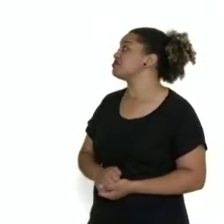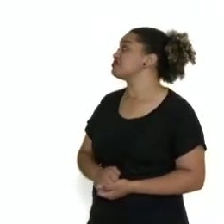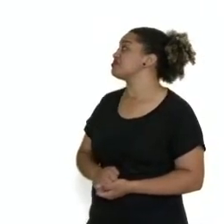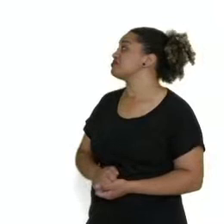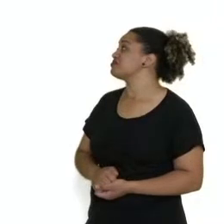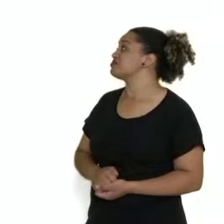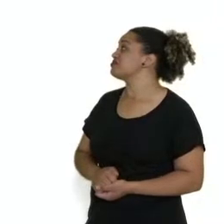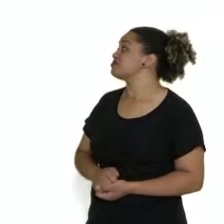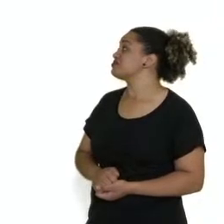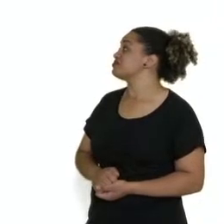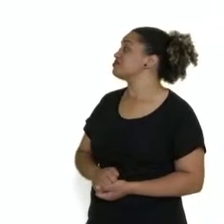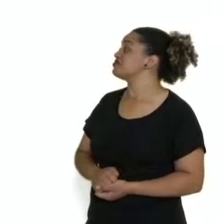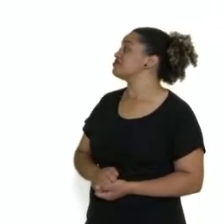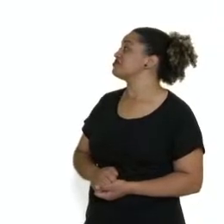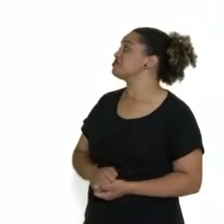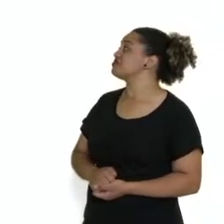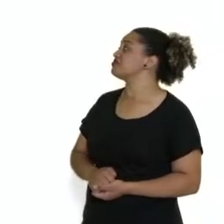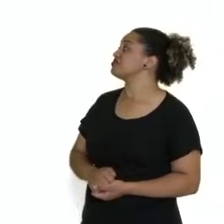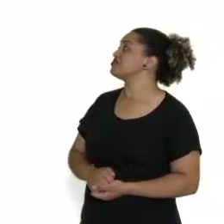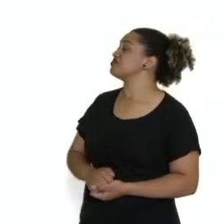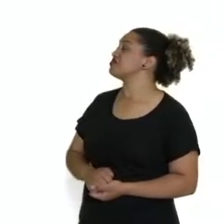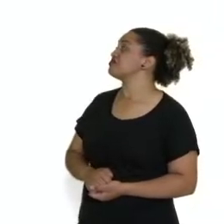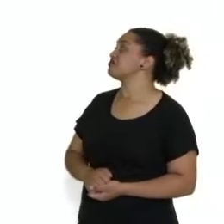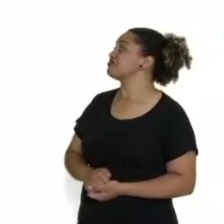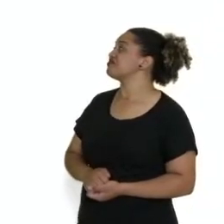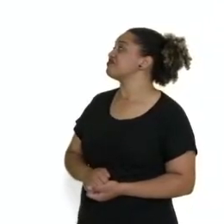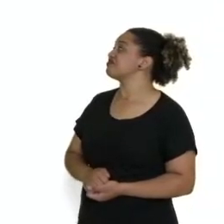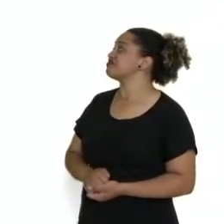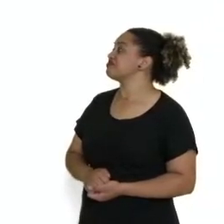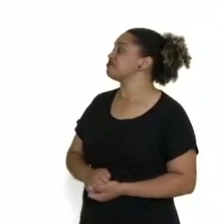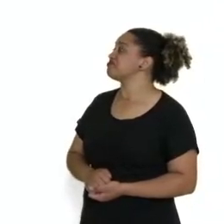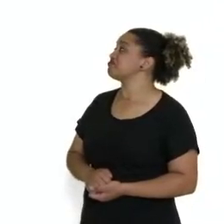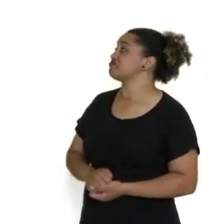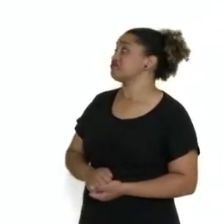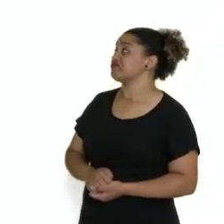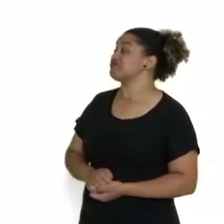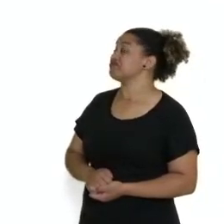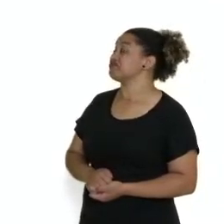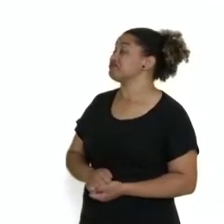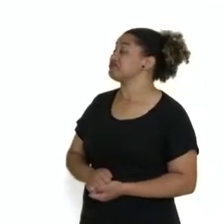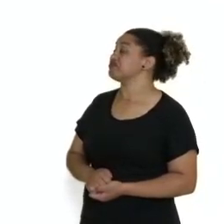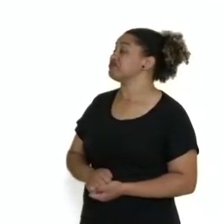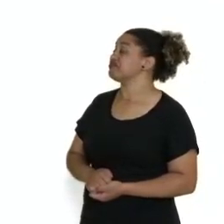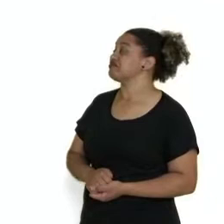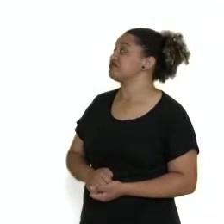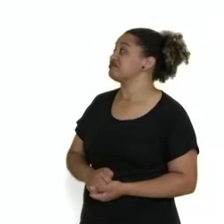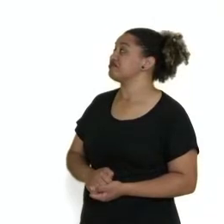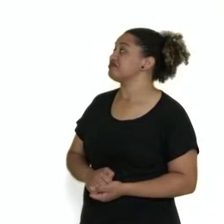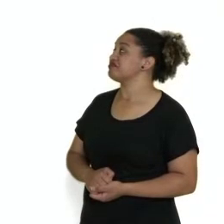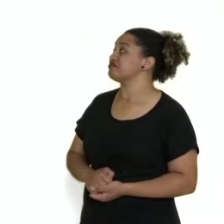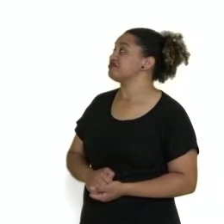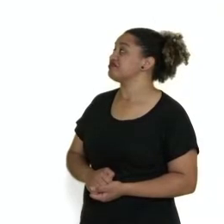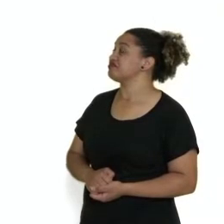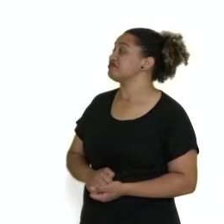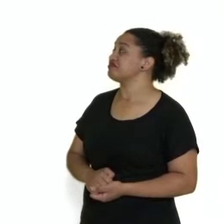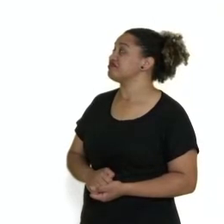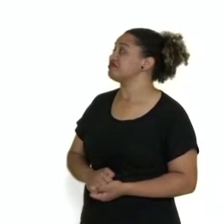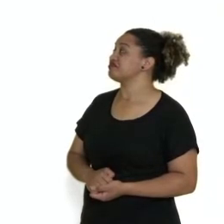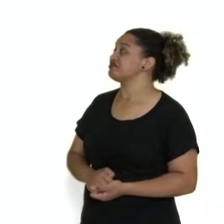para o papel. Tudo isso regado a muitas crônicas que faziam os alunos chorar, rir e produzir.